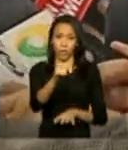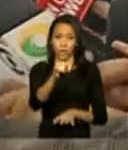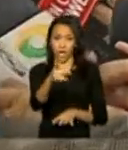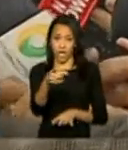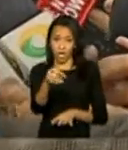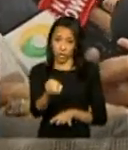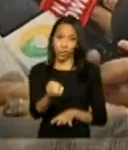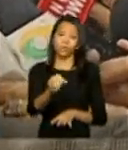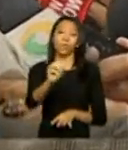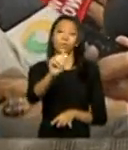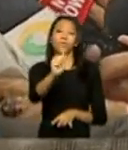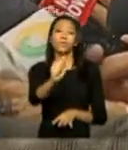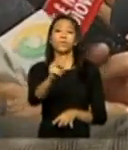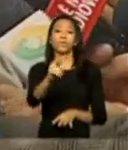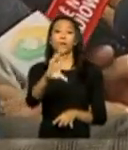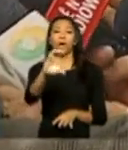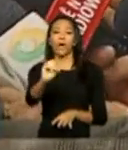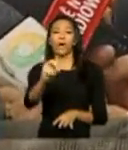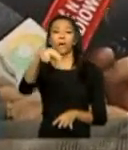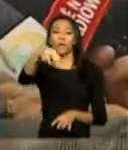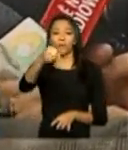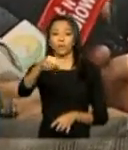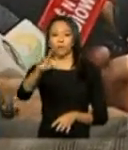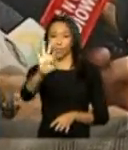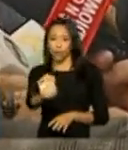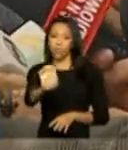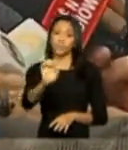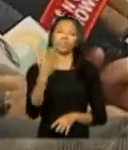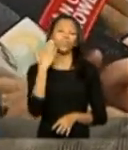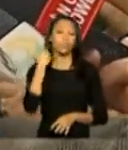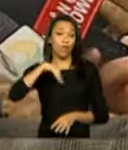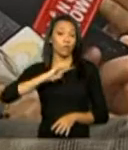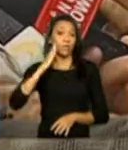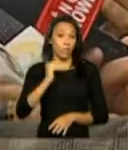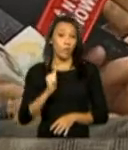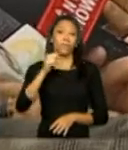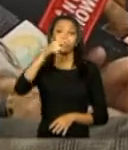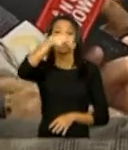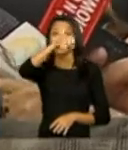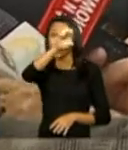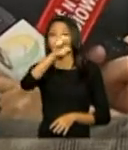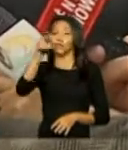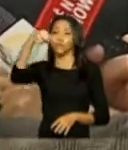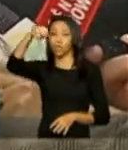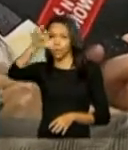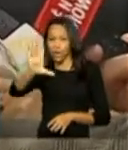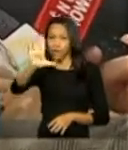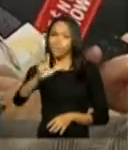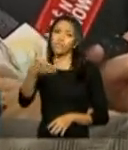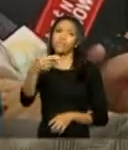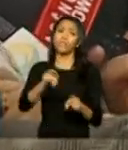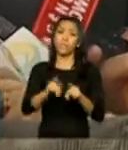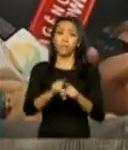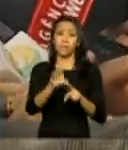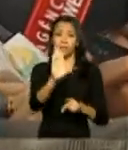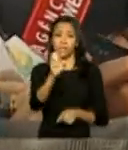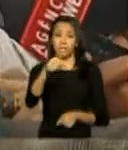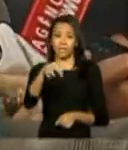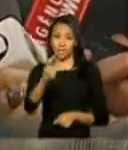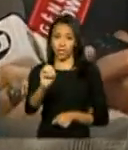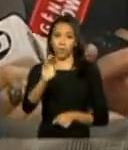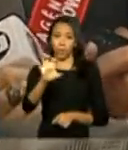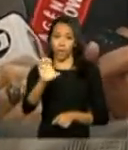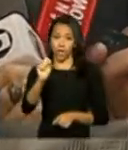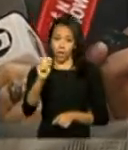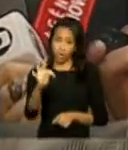possa progredir, justamente por conta de que na região Norte, Nordeste e Centro-Oeste, nós já estamos com 55%